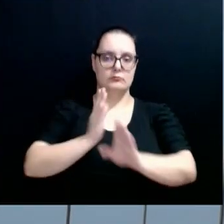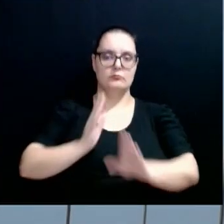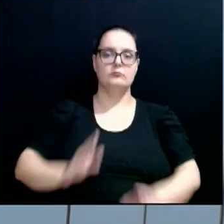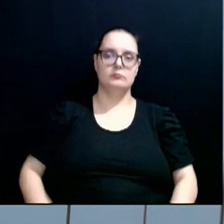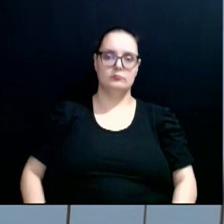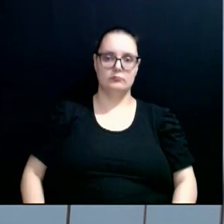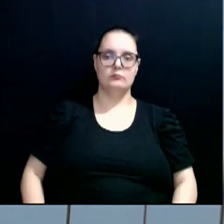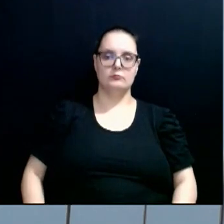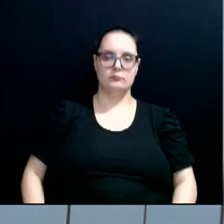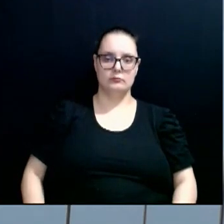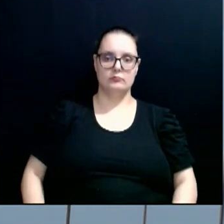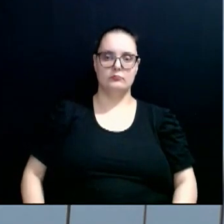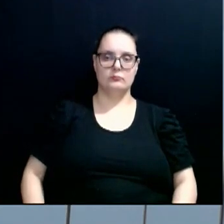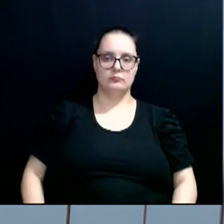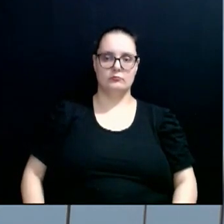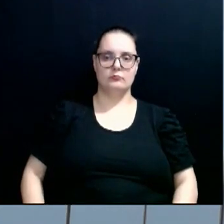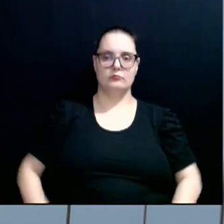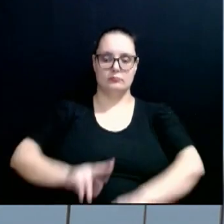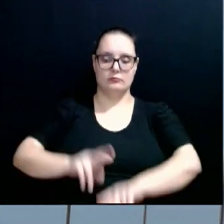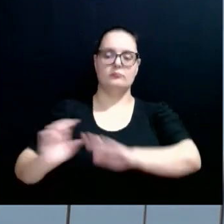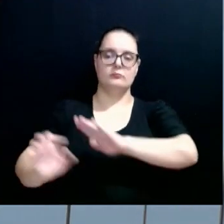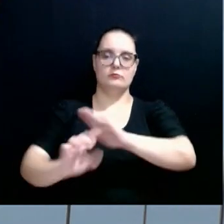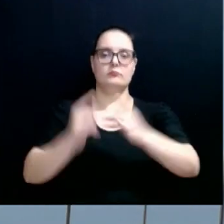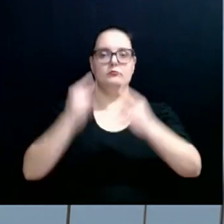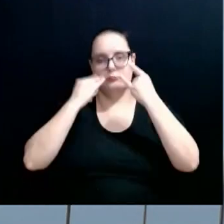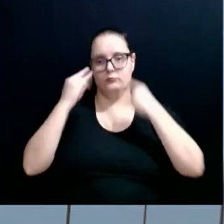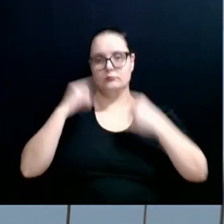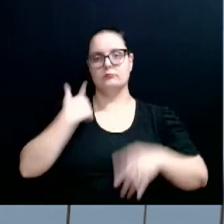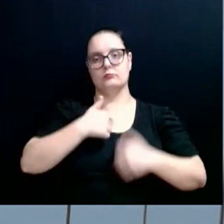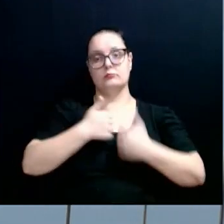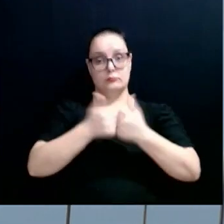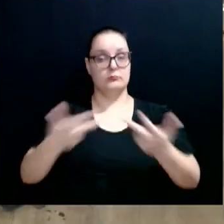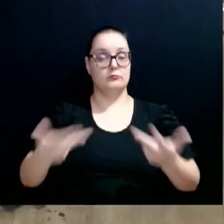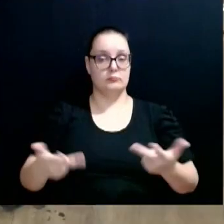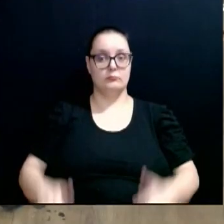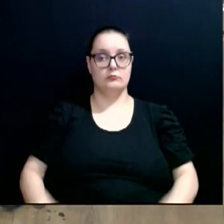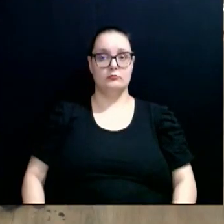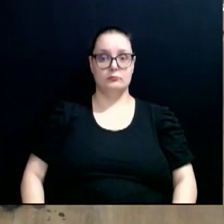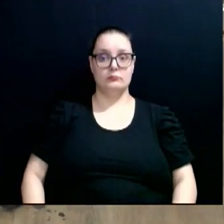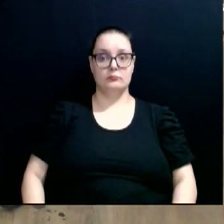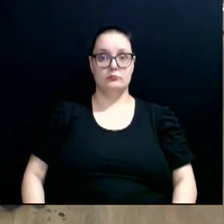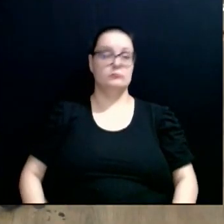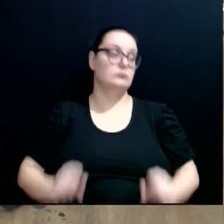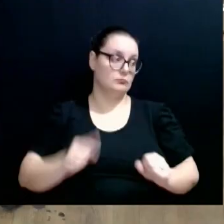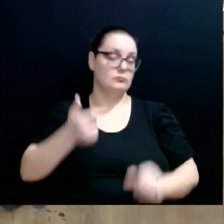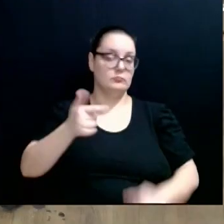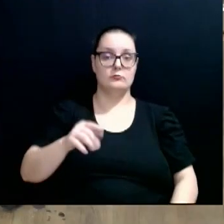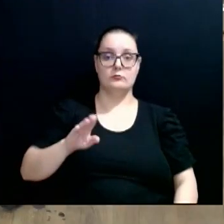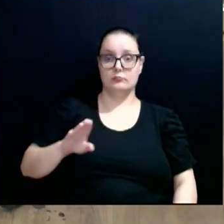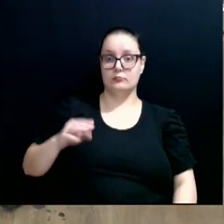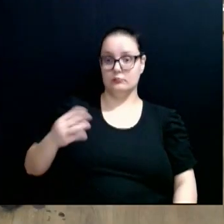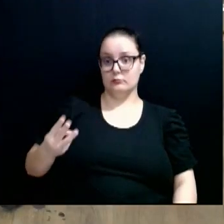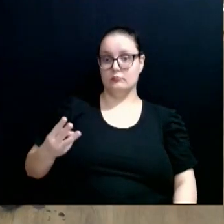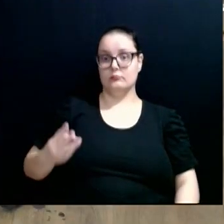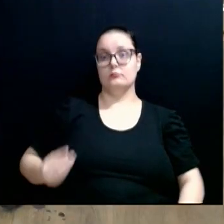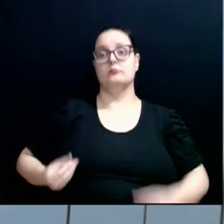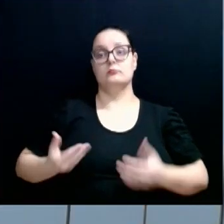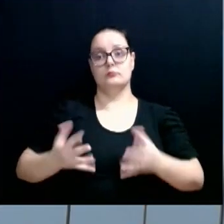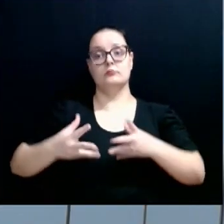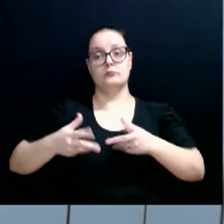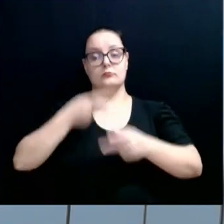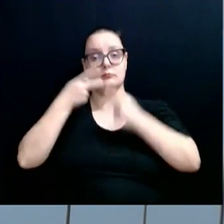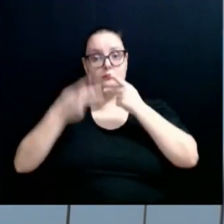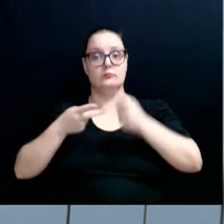bastante empresas aí interessadas no nosso transporte. E a B3 traz isso que o Vinícius falou, traz uma